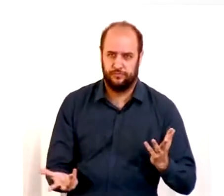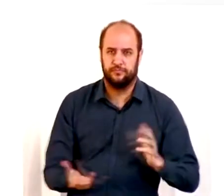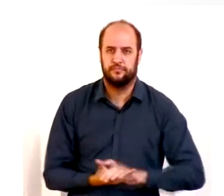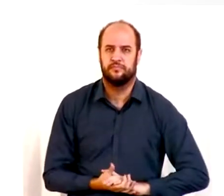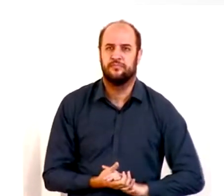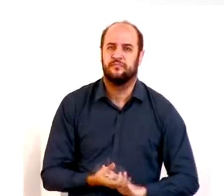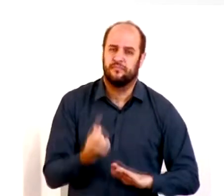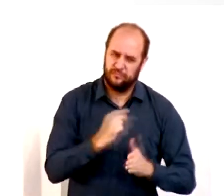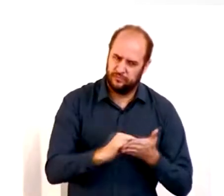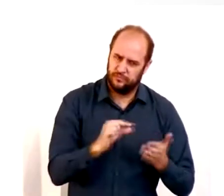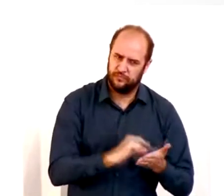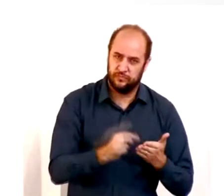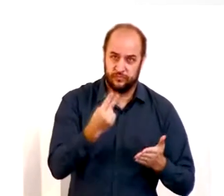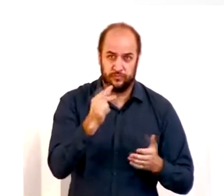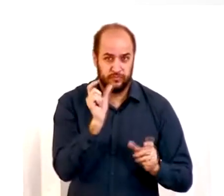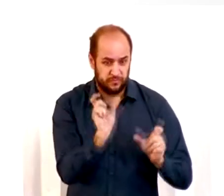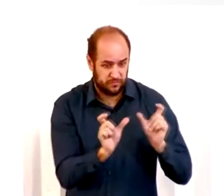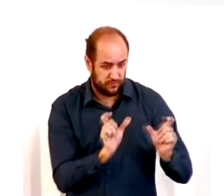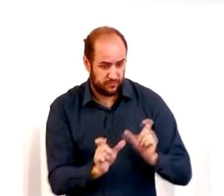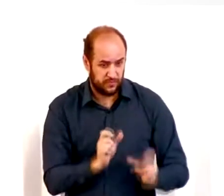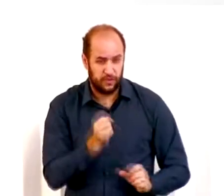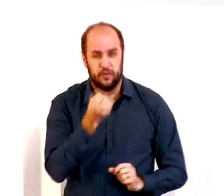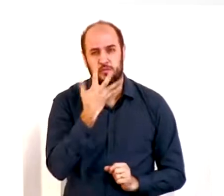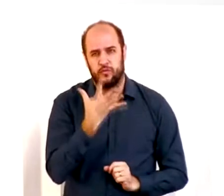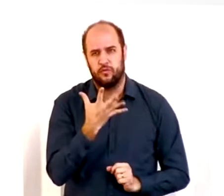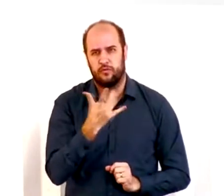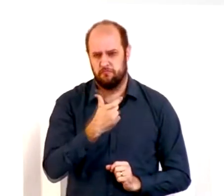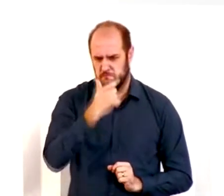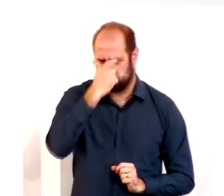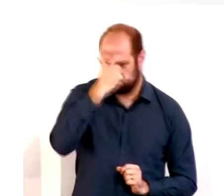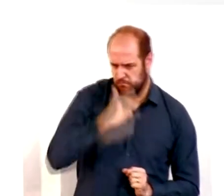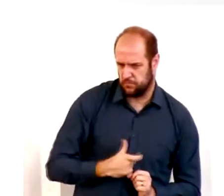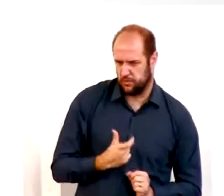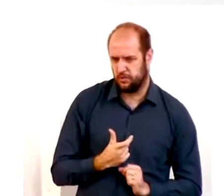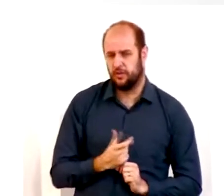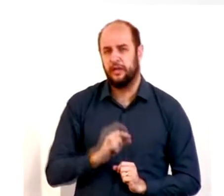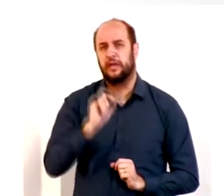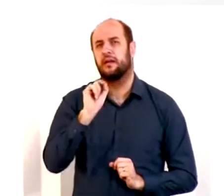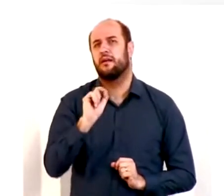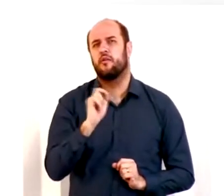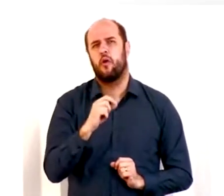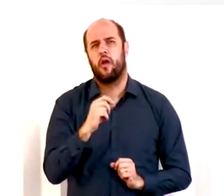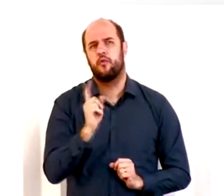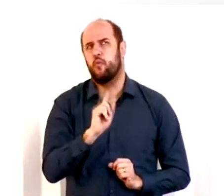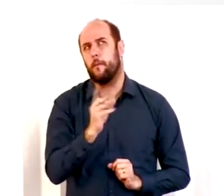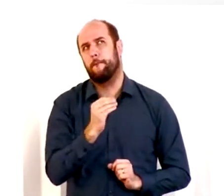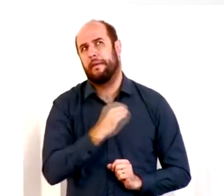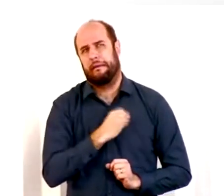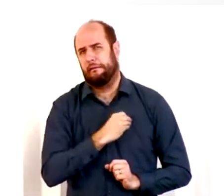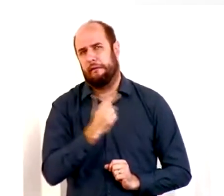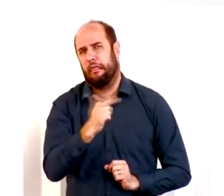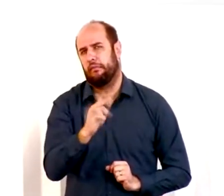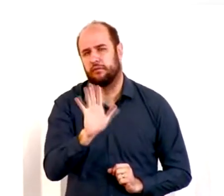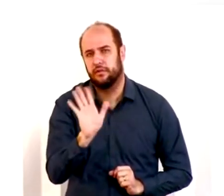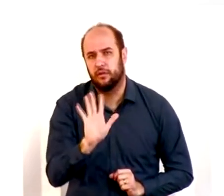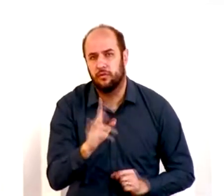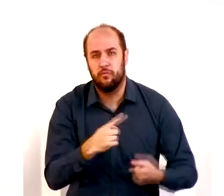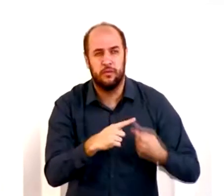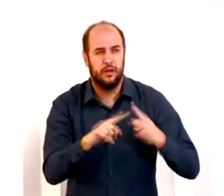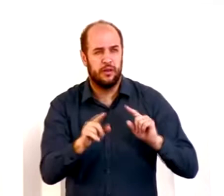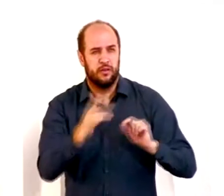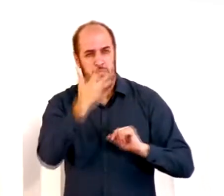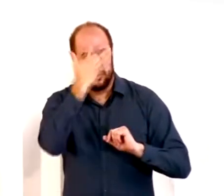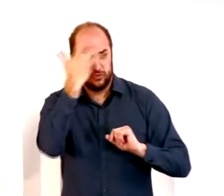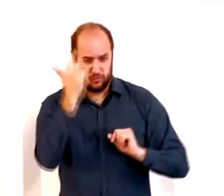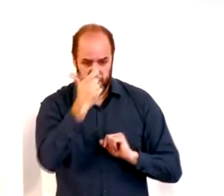fala essas palavras aqui muito legais, muito boas para nós. Irrepreensível, isso não quer dizer sem pecado. Isso quer dizer alguém que não seja censurado